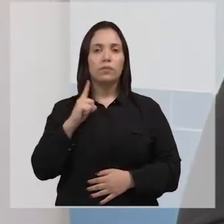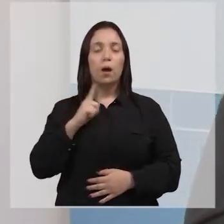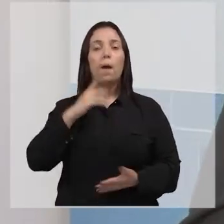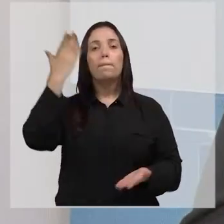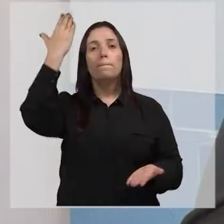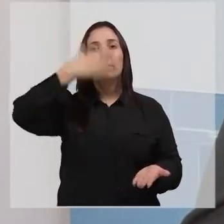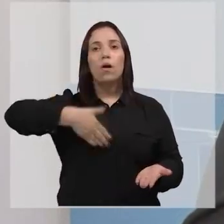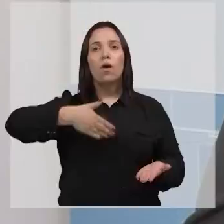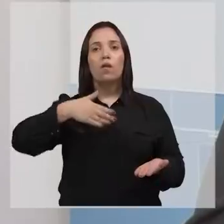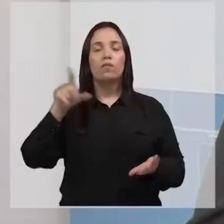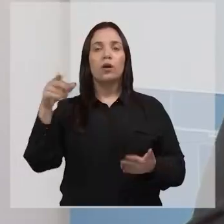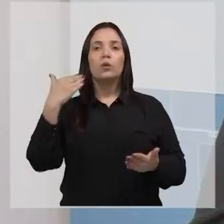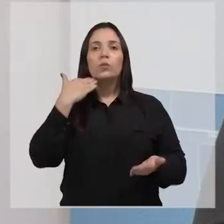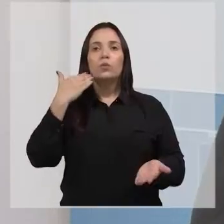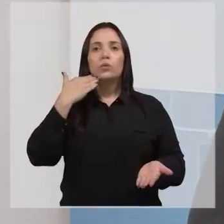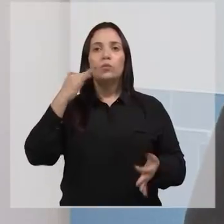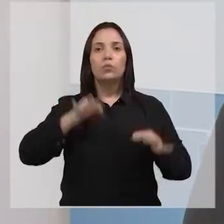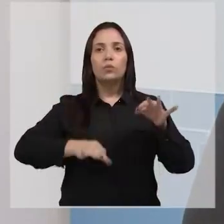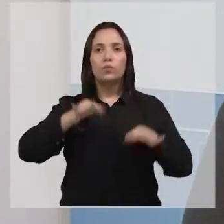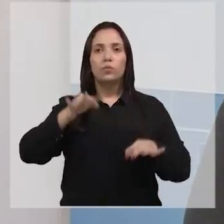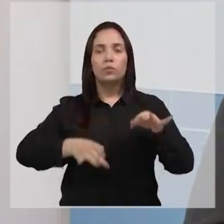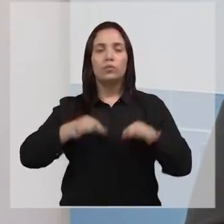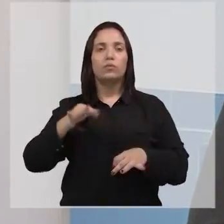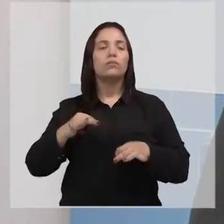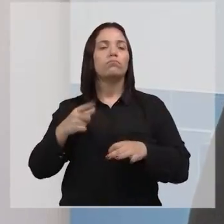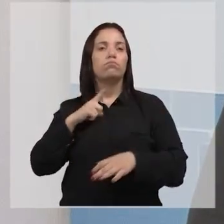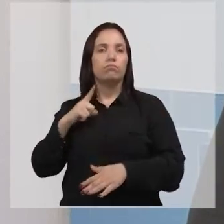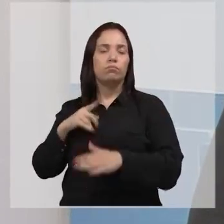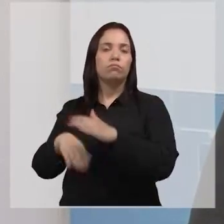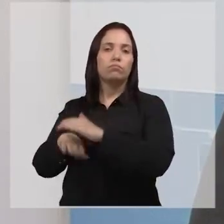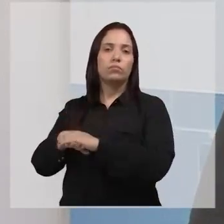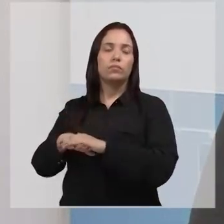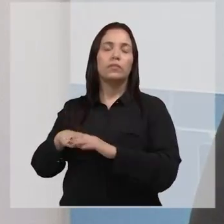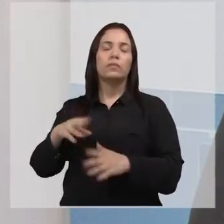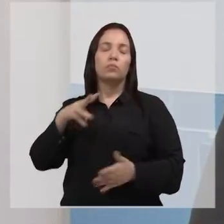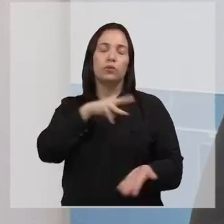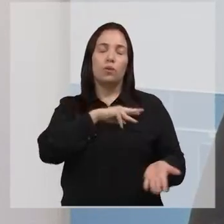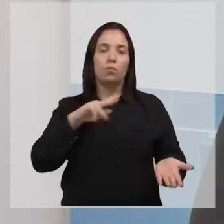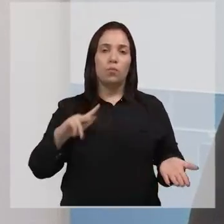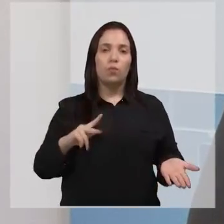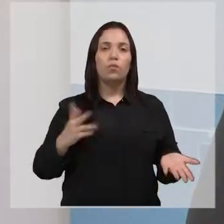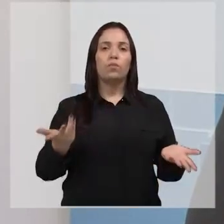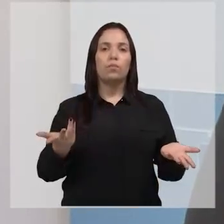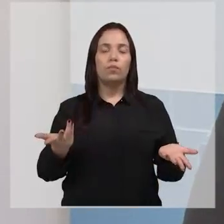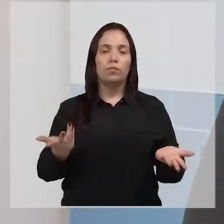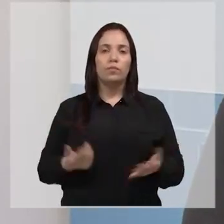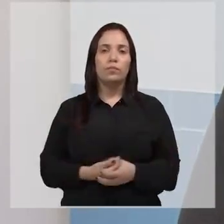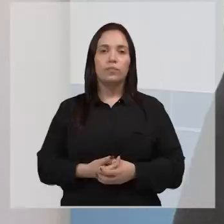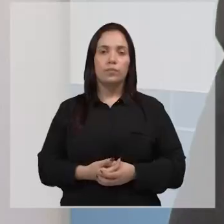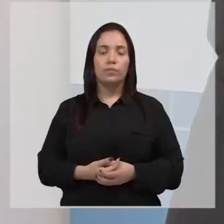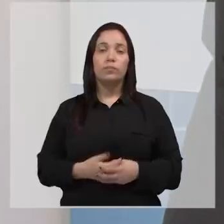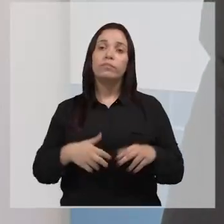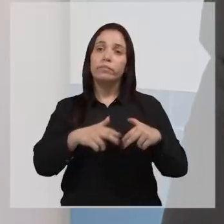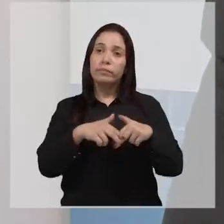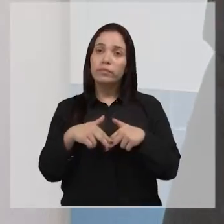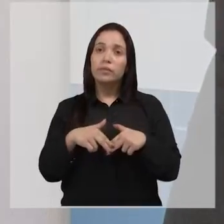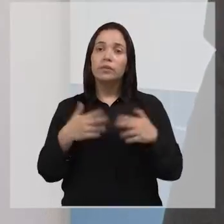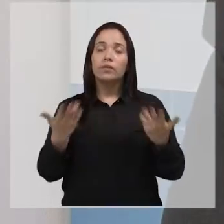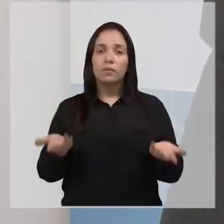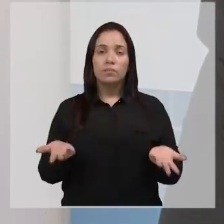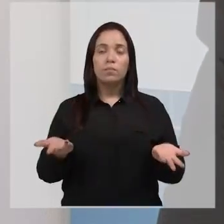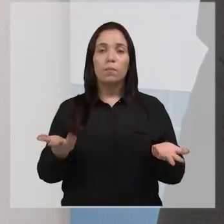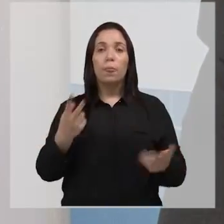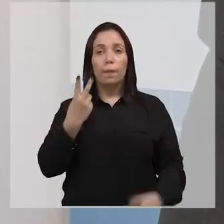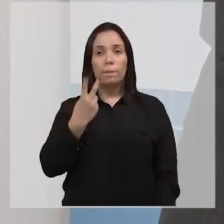prova pela Justiça brasileira, pela Justiça Federal, pelo Ministério Público Federal, pela Justiça Federal. Então, os